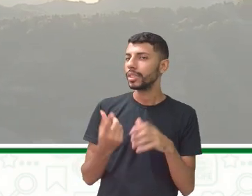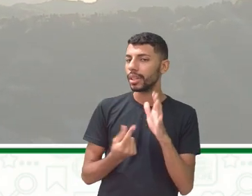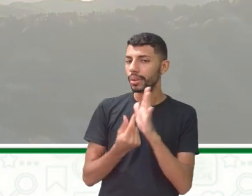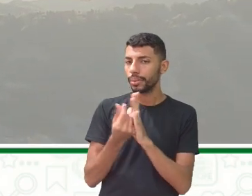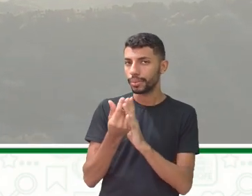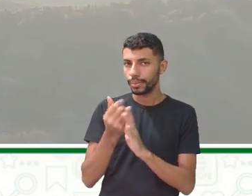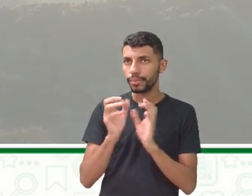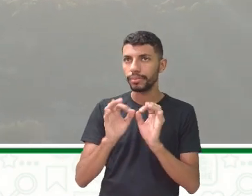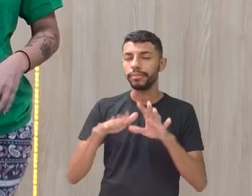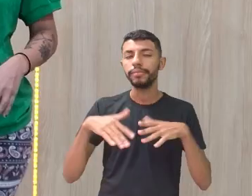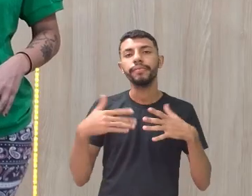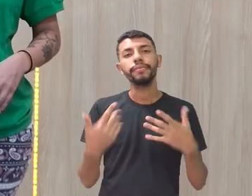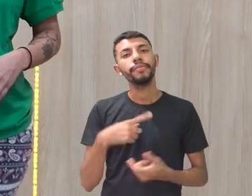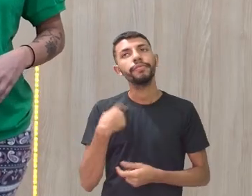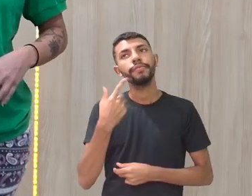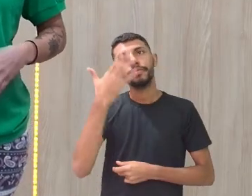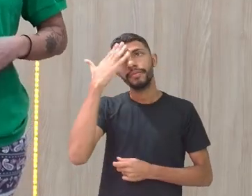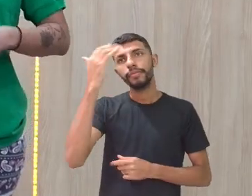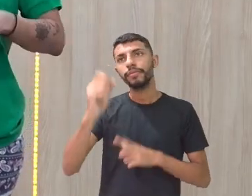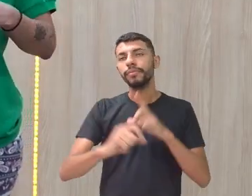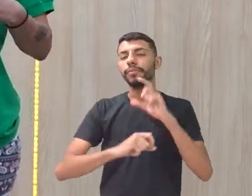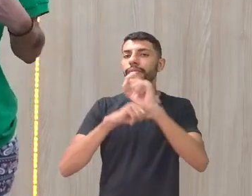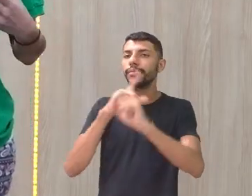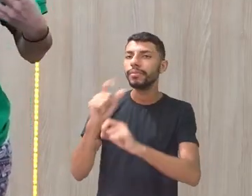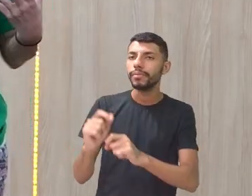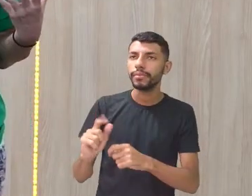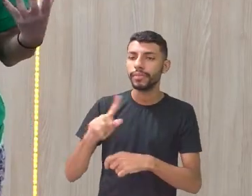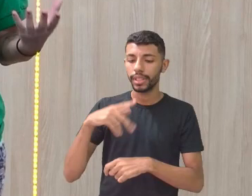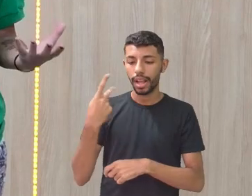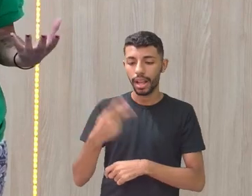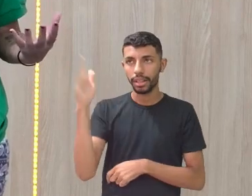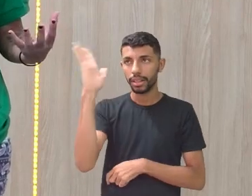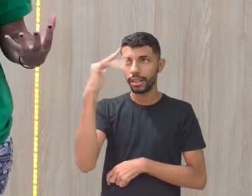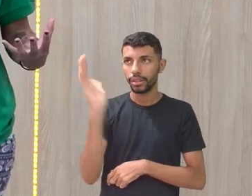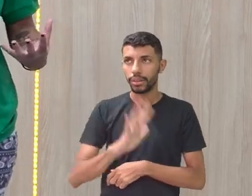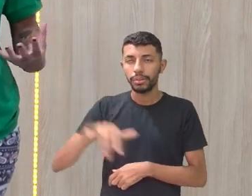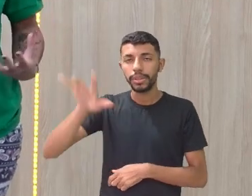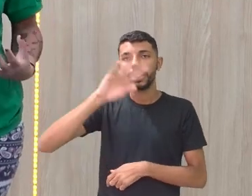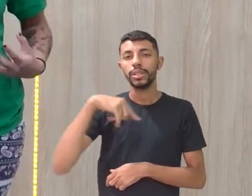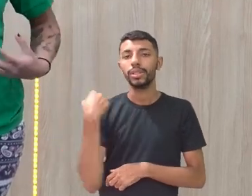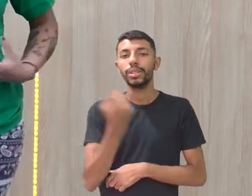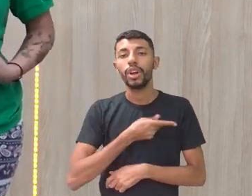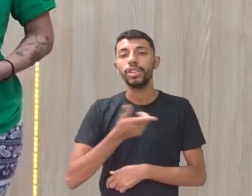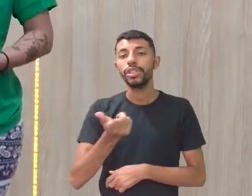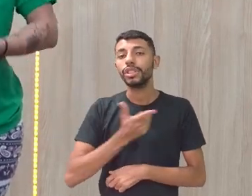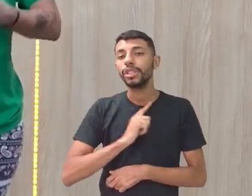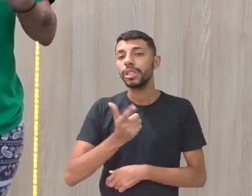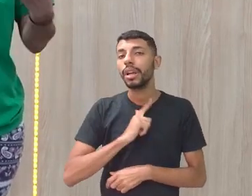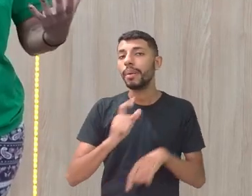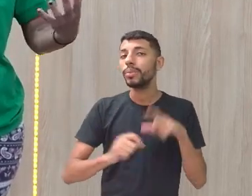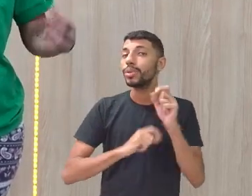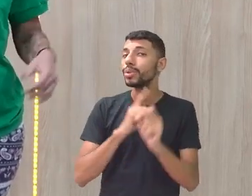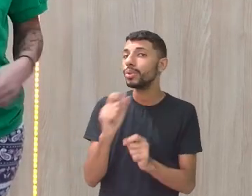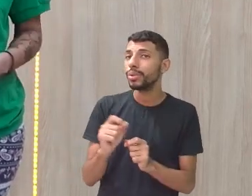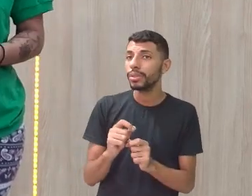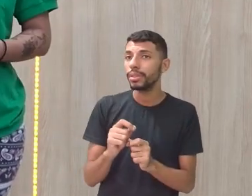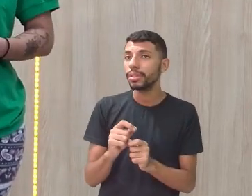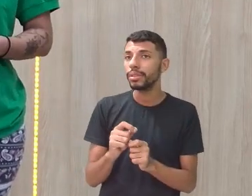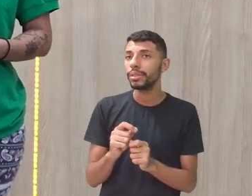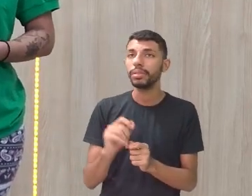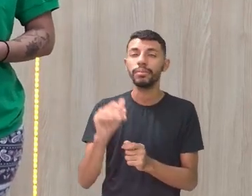gente sabe aí, olha, a gente tem, principalmente aqui no Brasil, né, a gente tem uma imensidão, né,